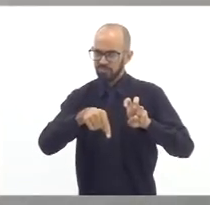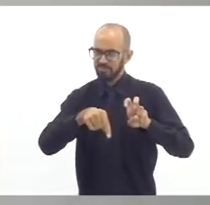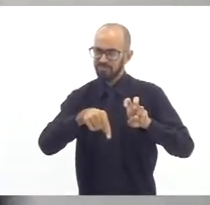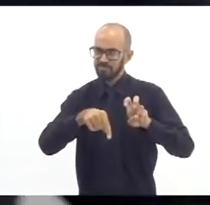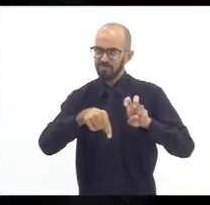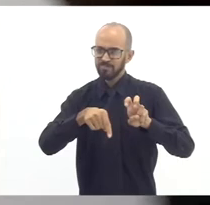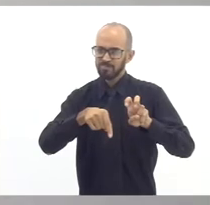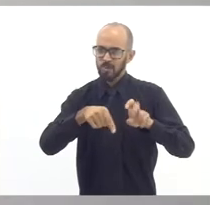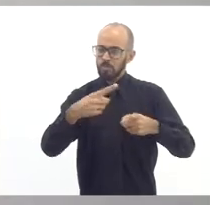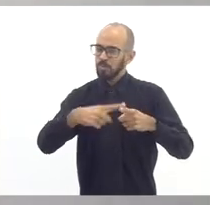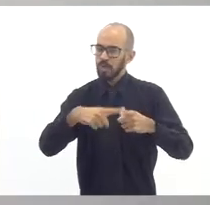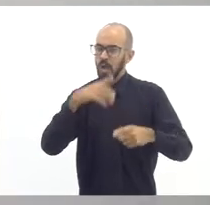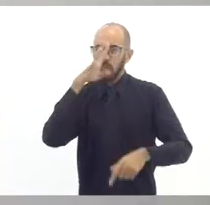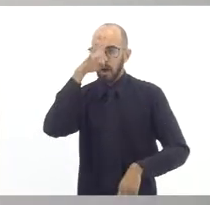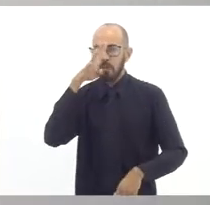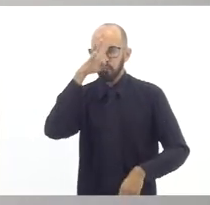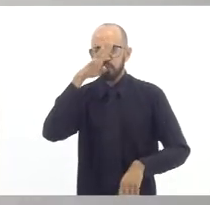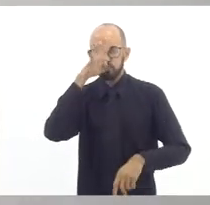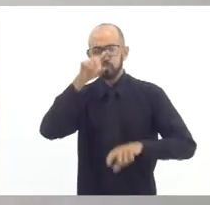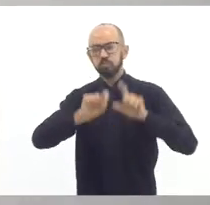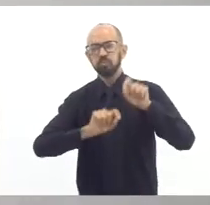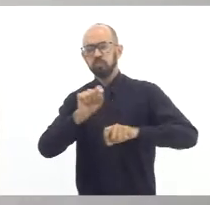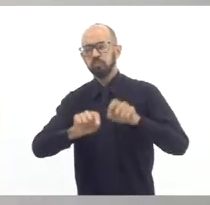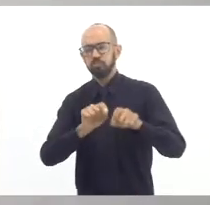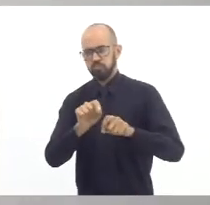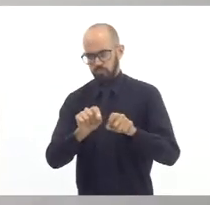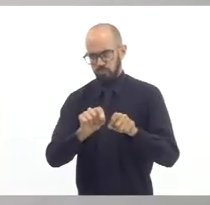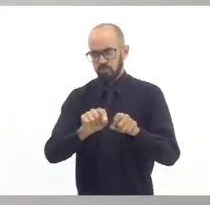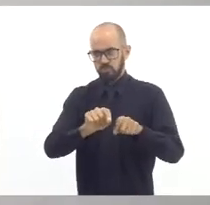é um verdadeiro absurdo, não é?